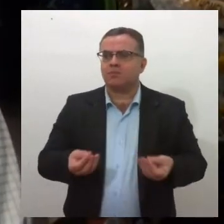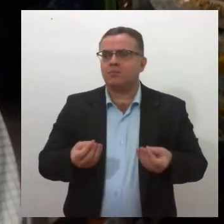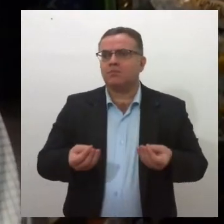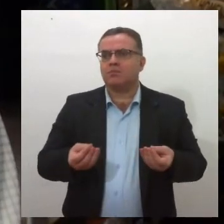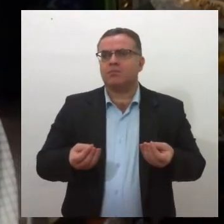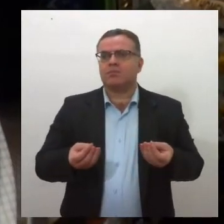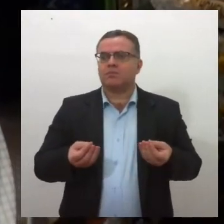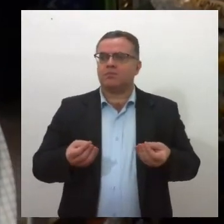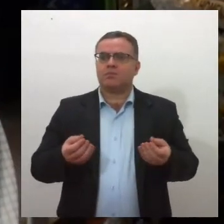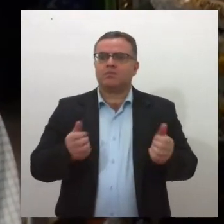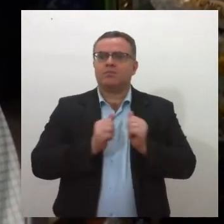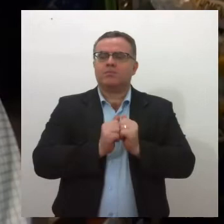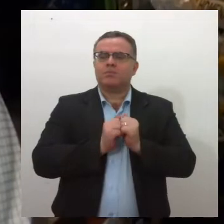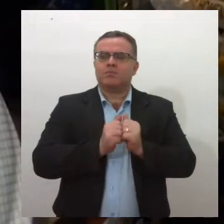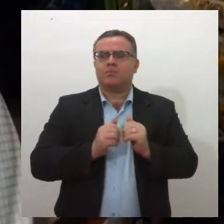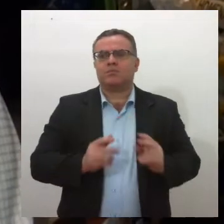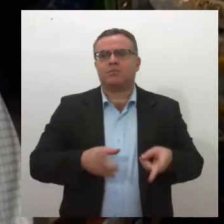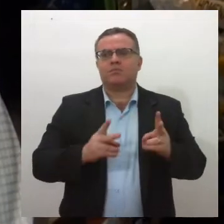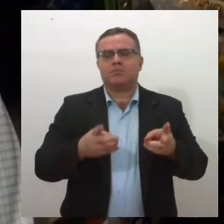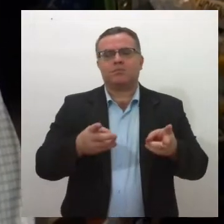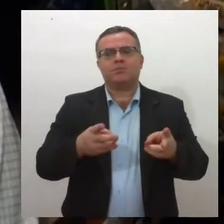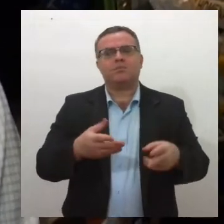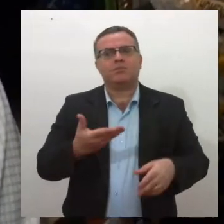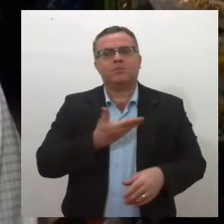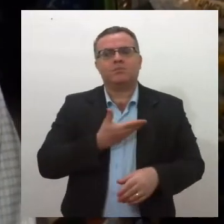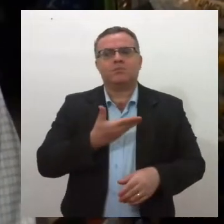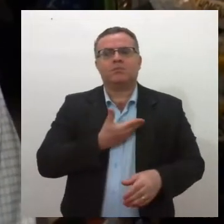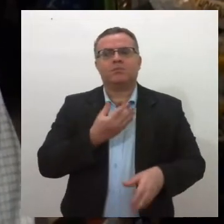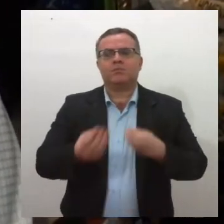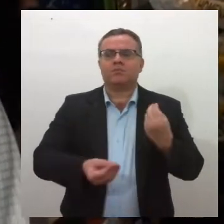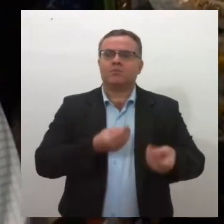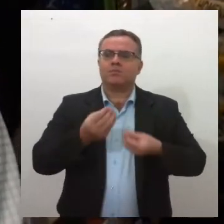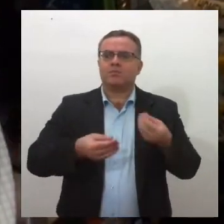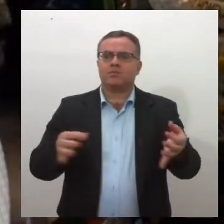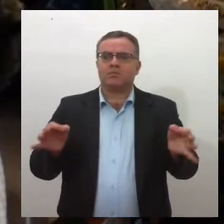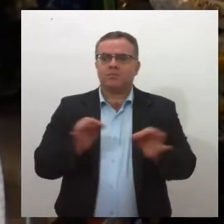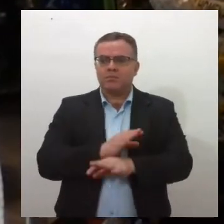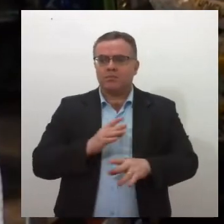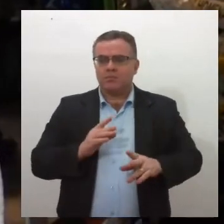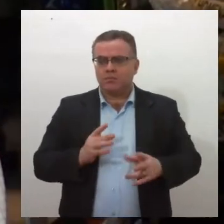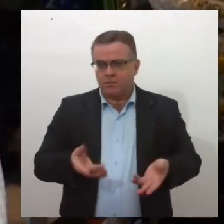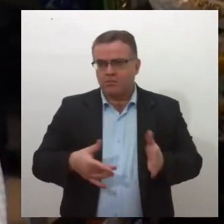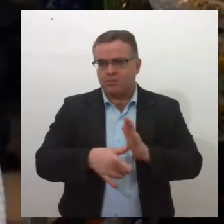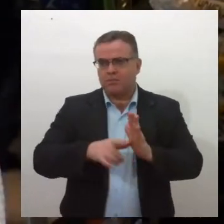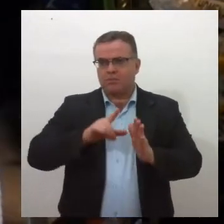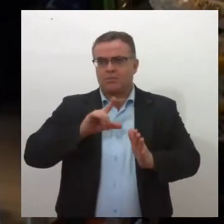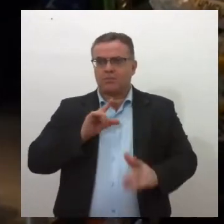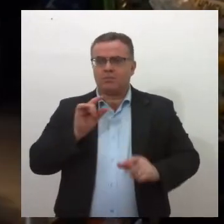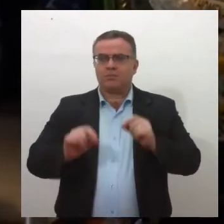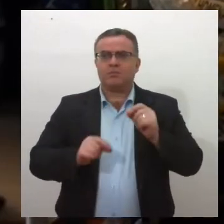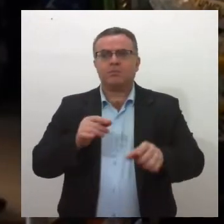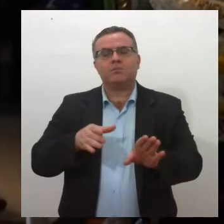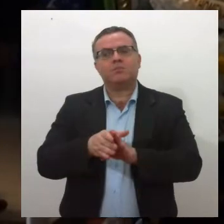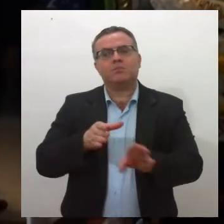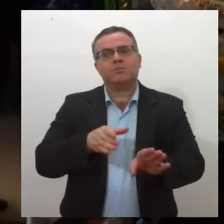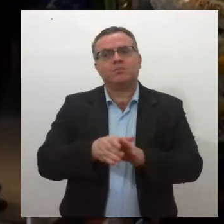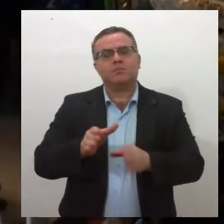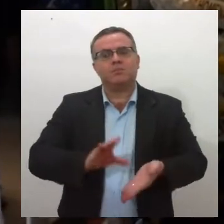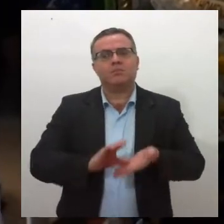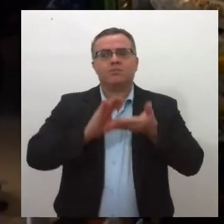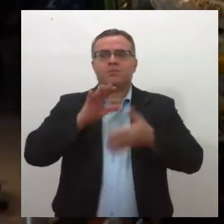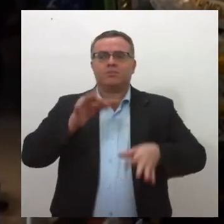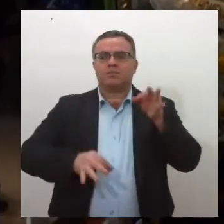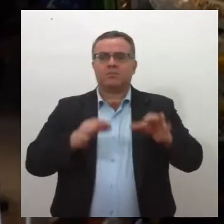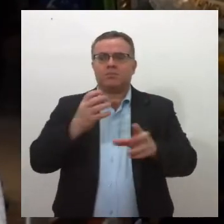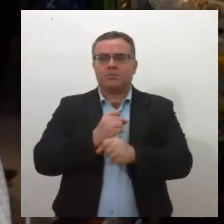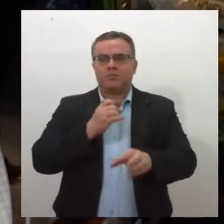muito tempo juntos. E ele sempre, antes de ser conselheiro do Tribunal de Contas, ele